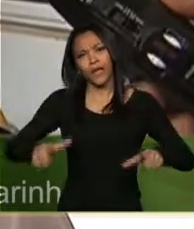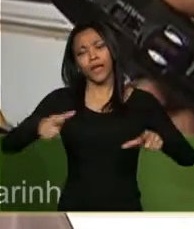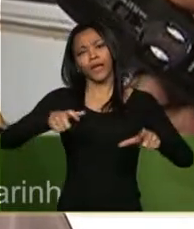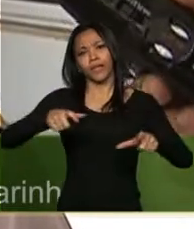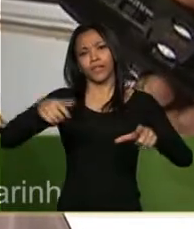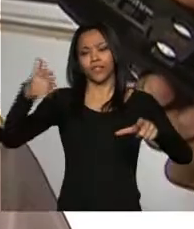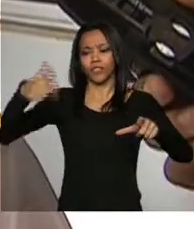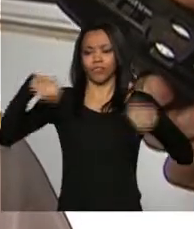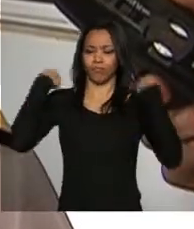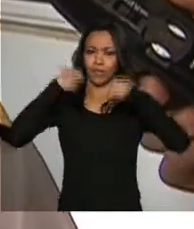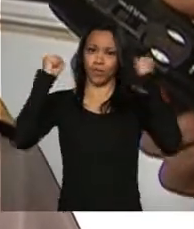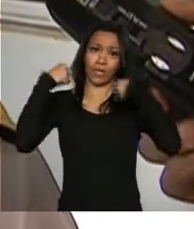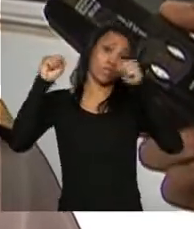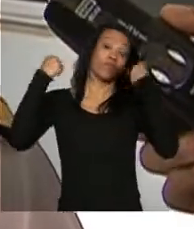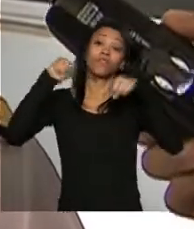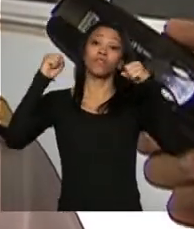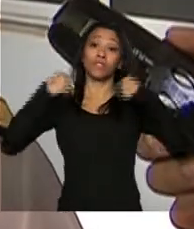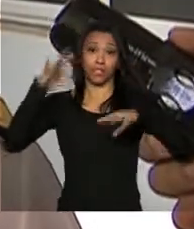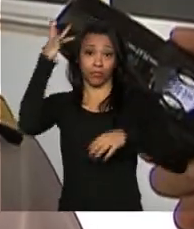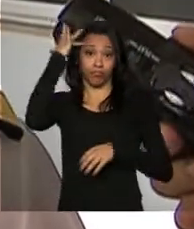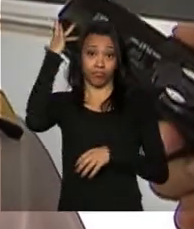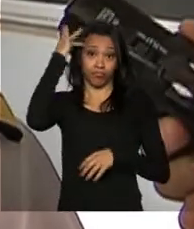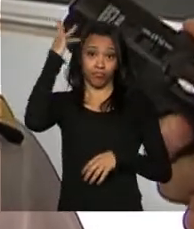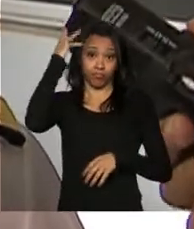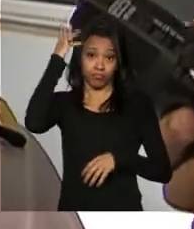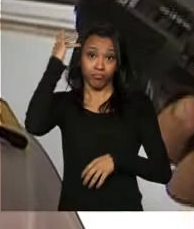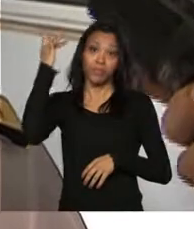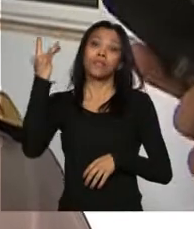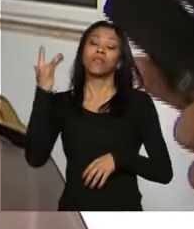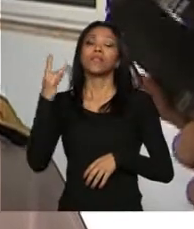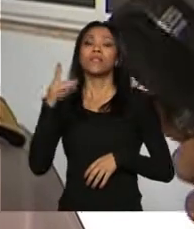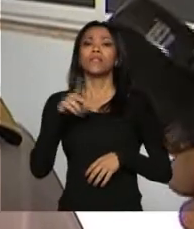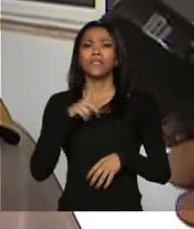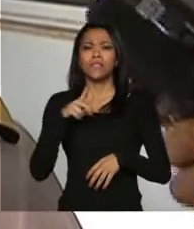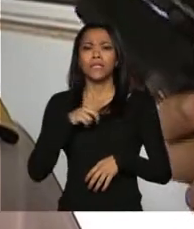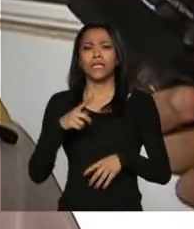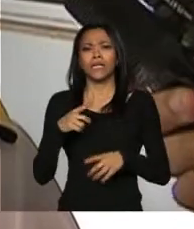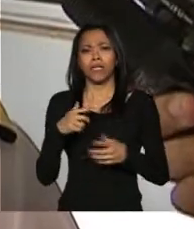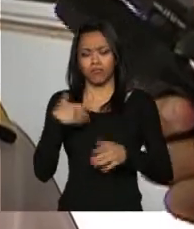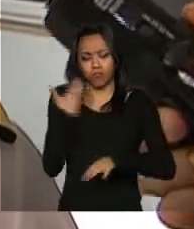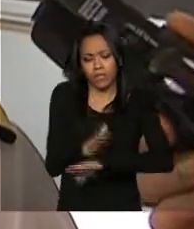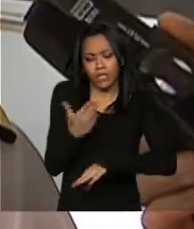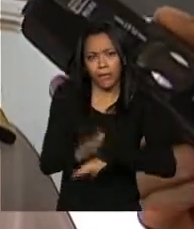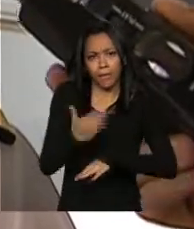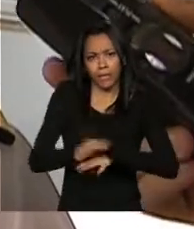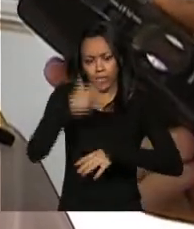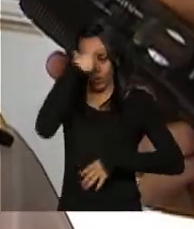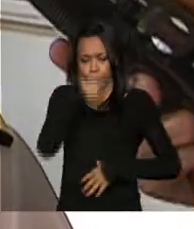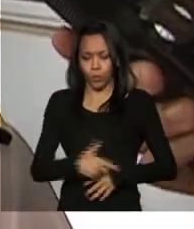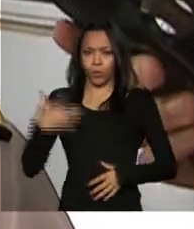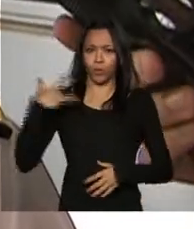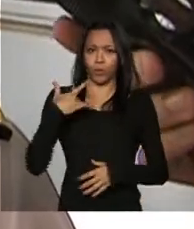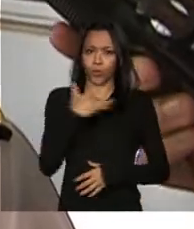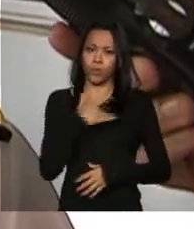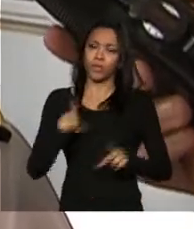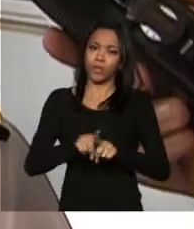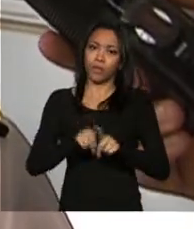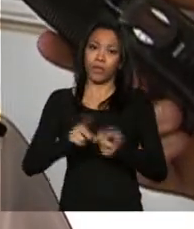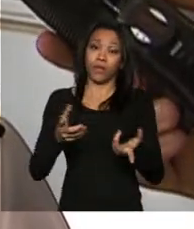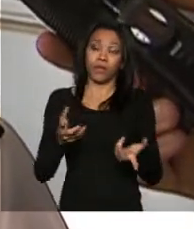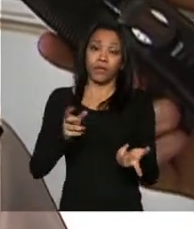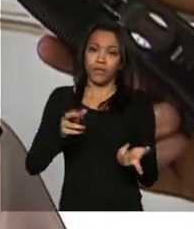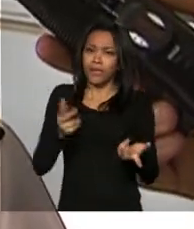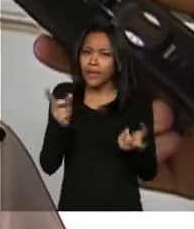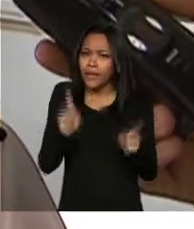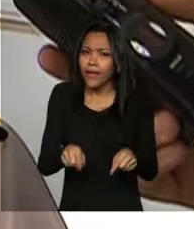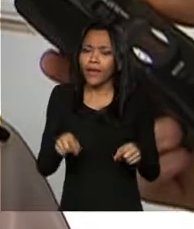educação física do mais alto nível com uma instalação de capacitação física, uma instalação de reabilitação que é padrão